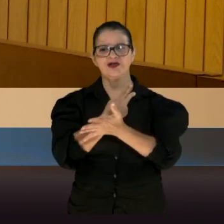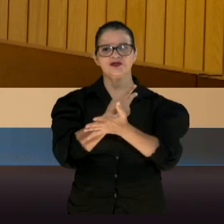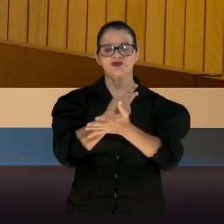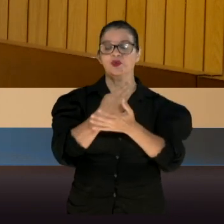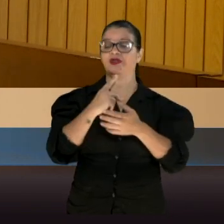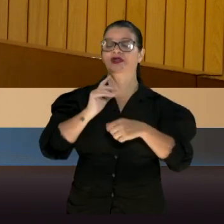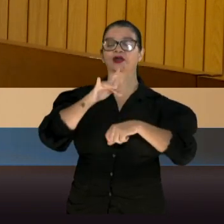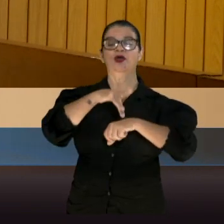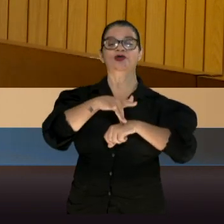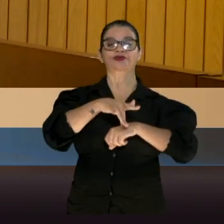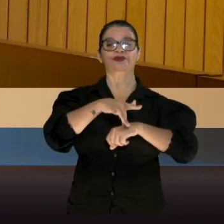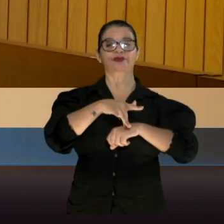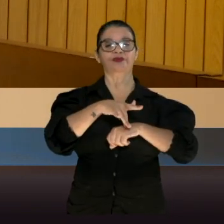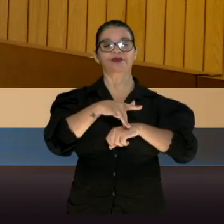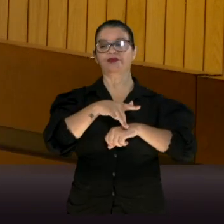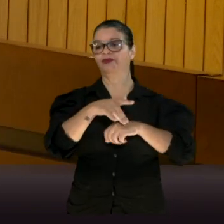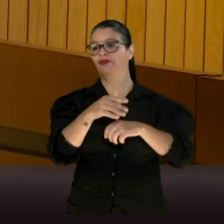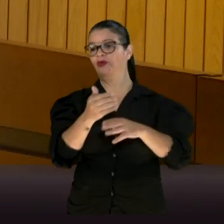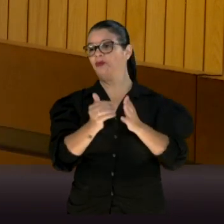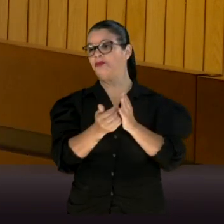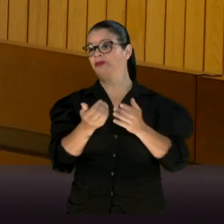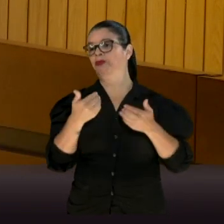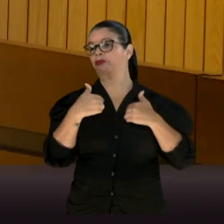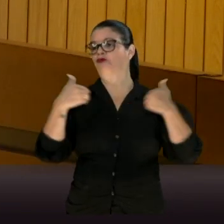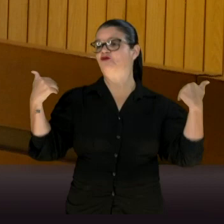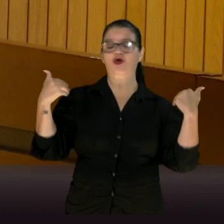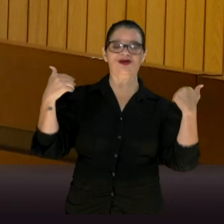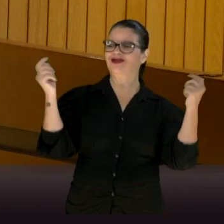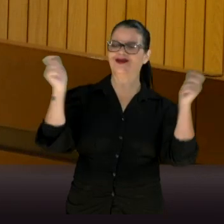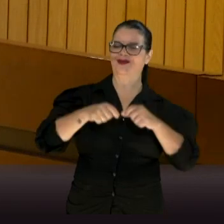parte do DNA policial militar.